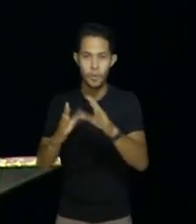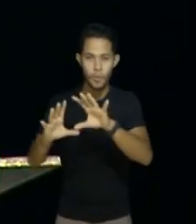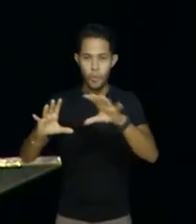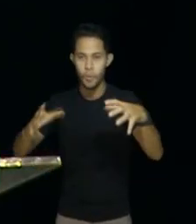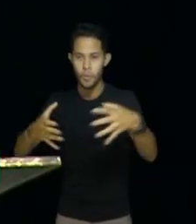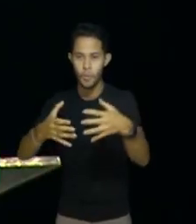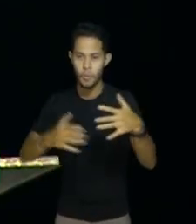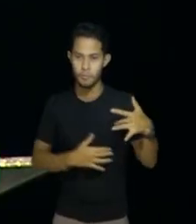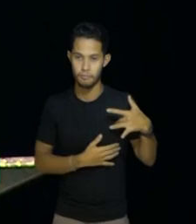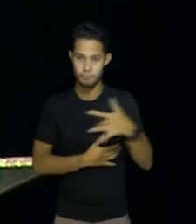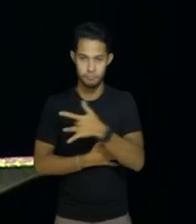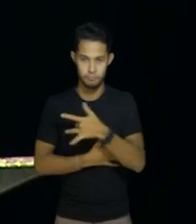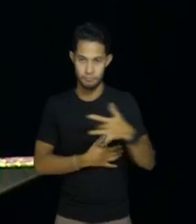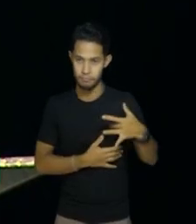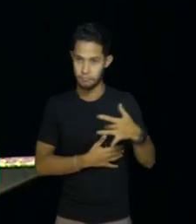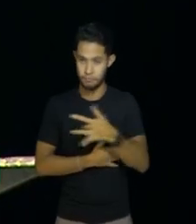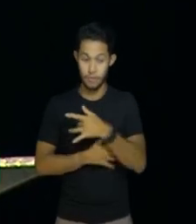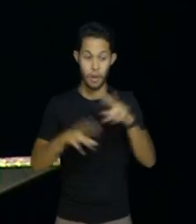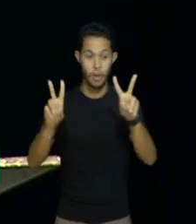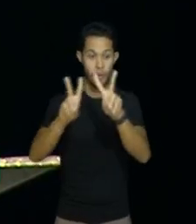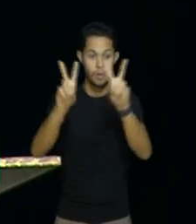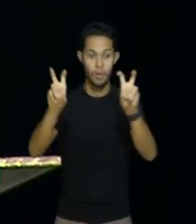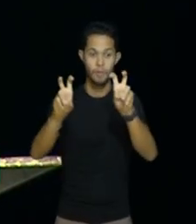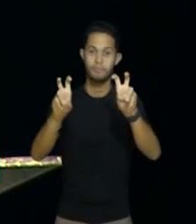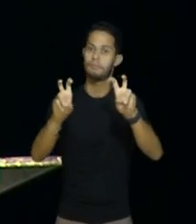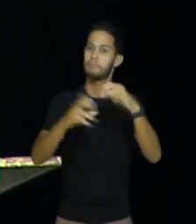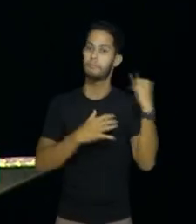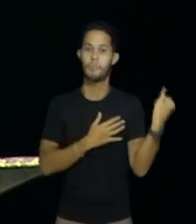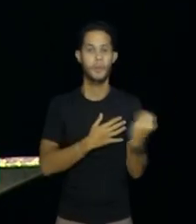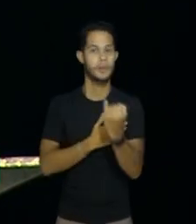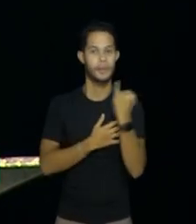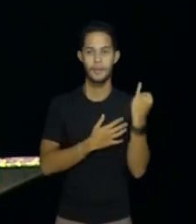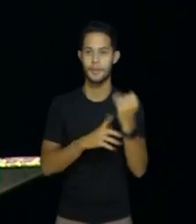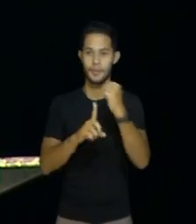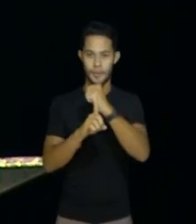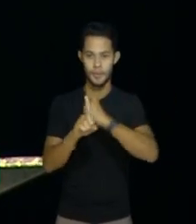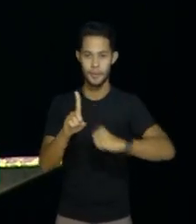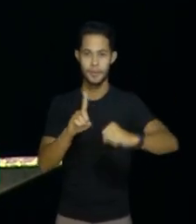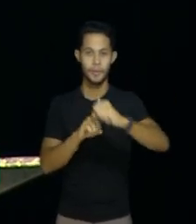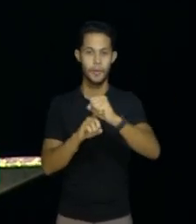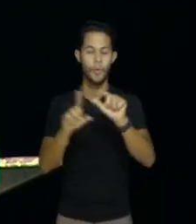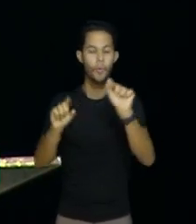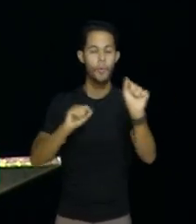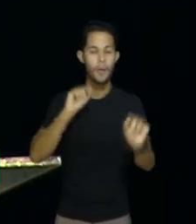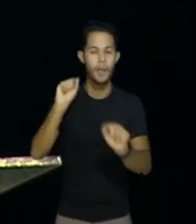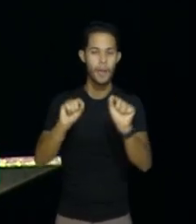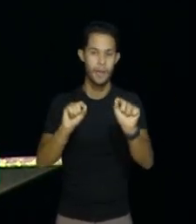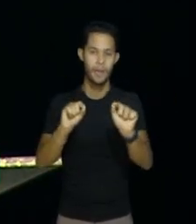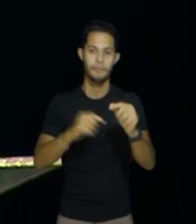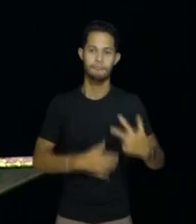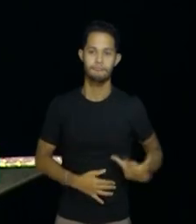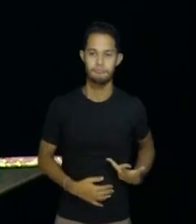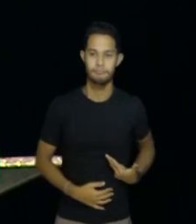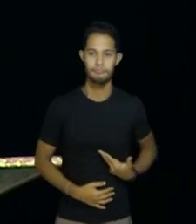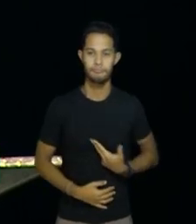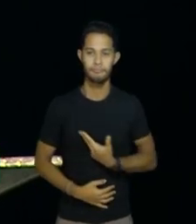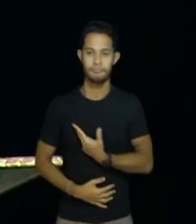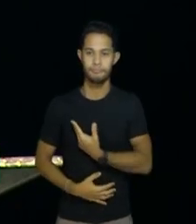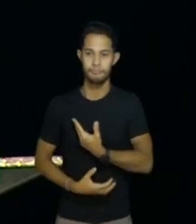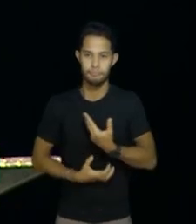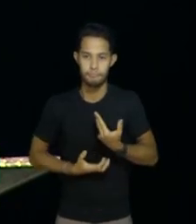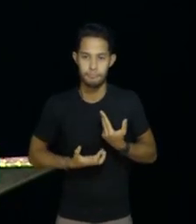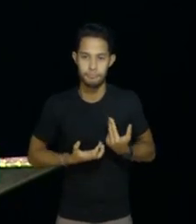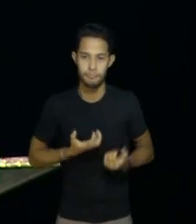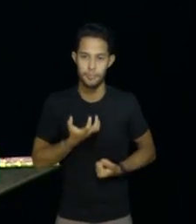mais nobres e altruístas da nossa sociedade, a doação de órgãos. Em especial, gostaria de